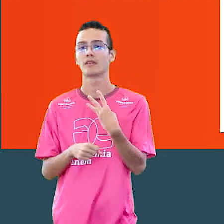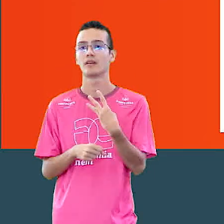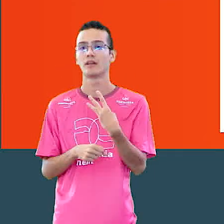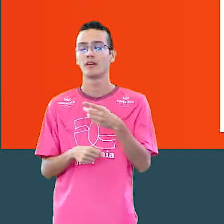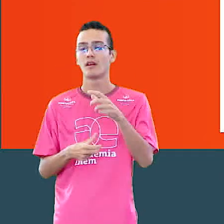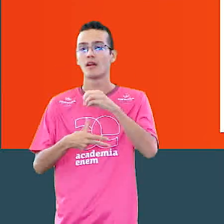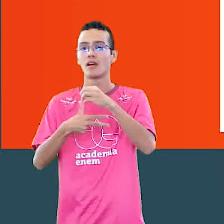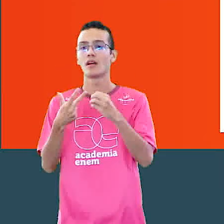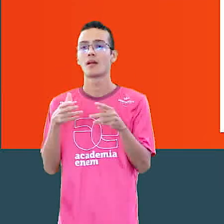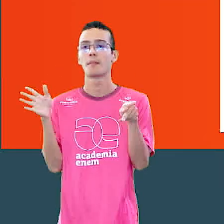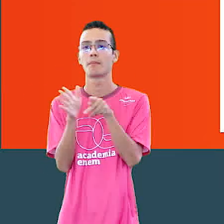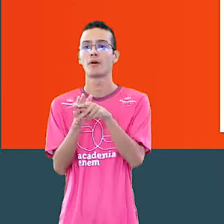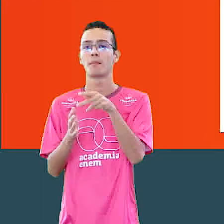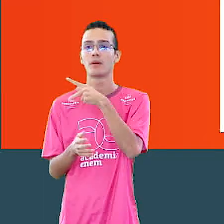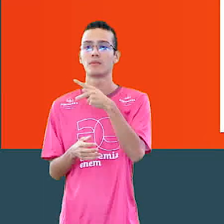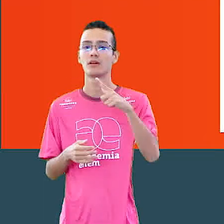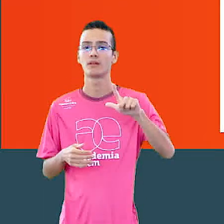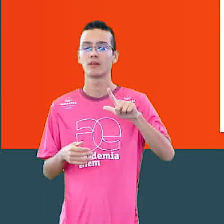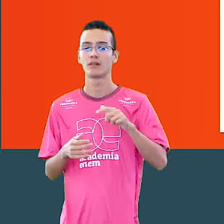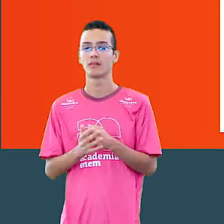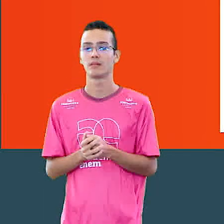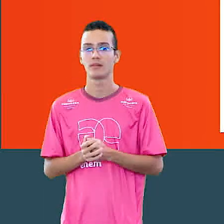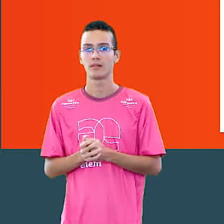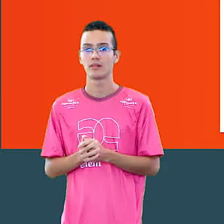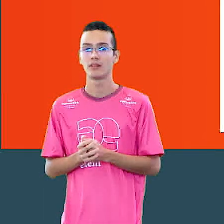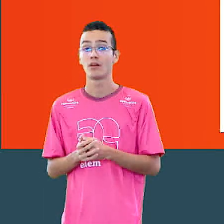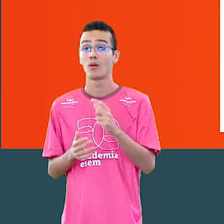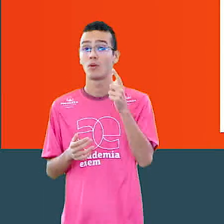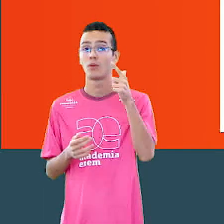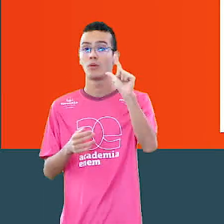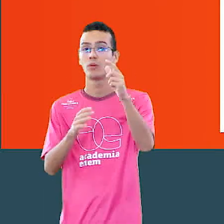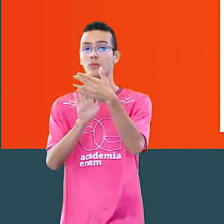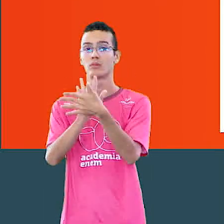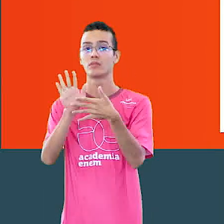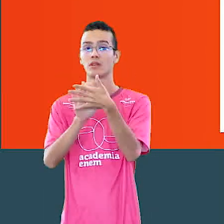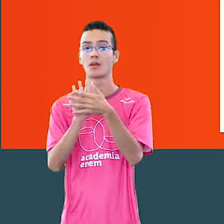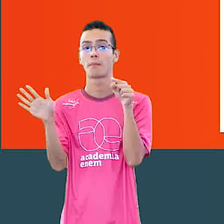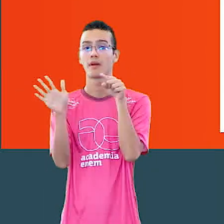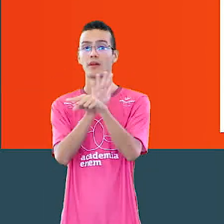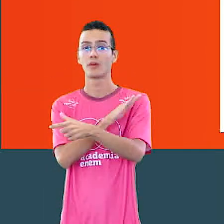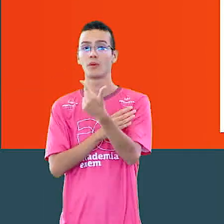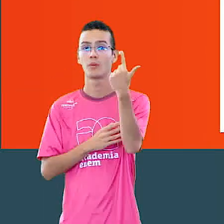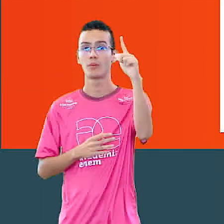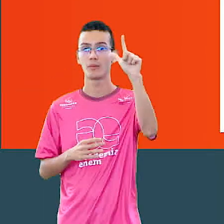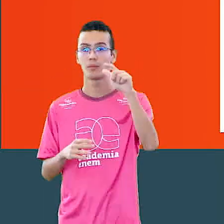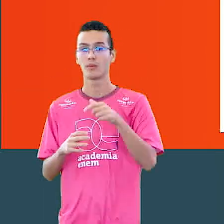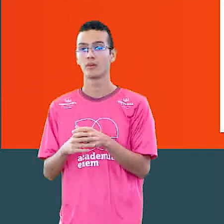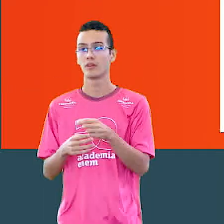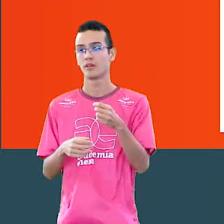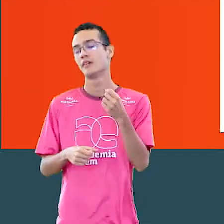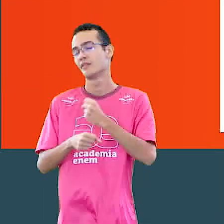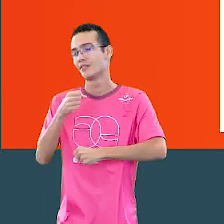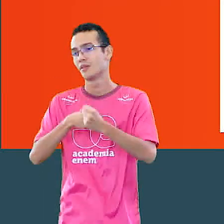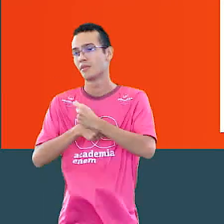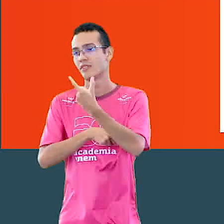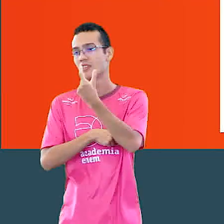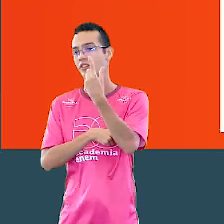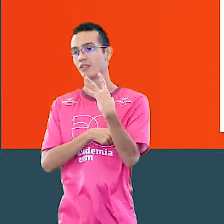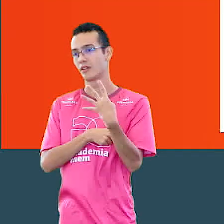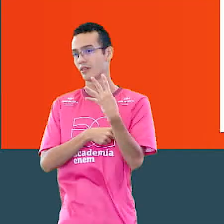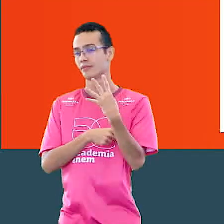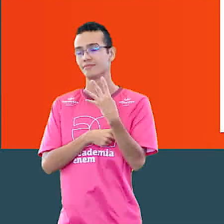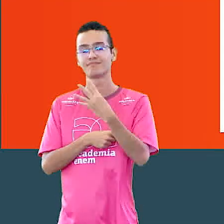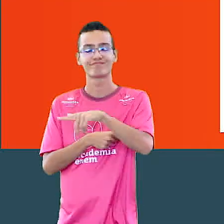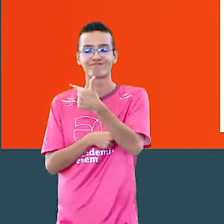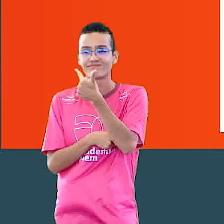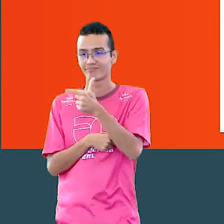questão, outro texto dela e uma outra questão. Em 2024, não caiu. Será